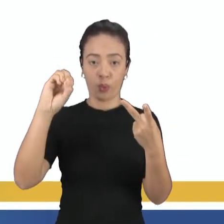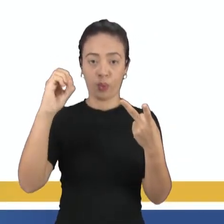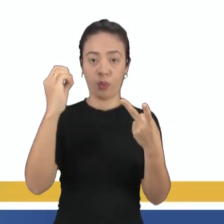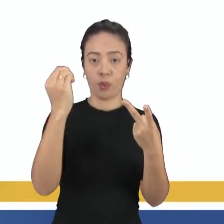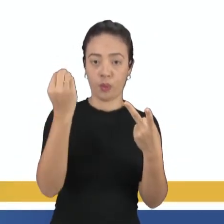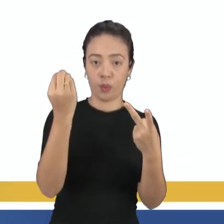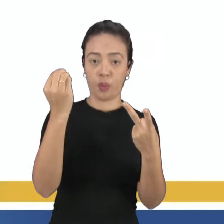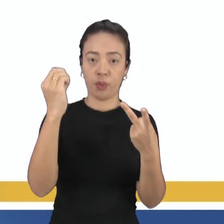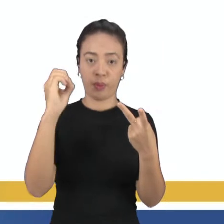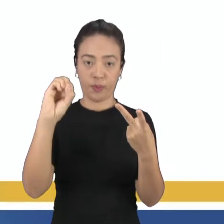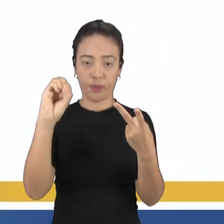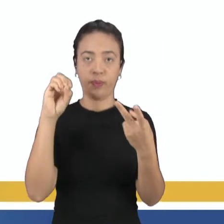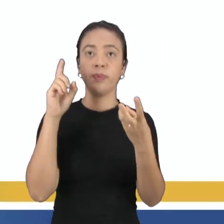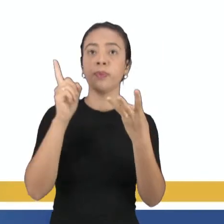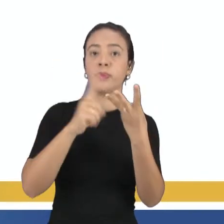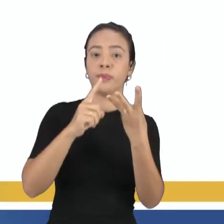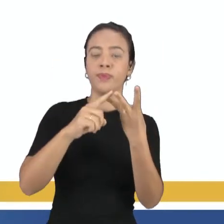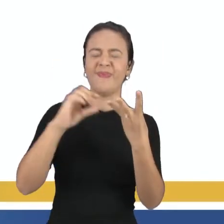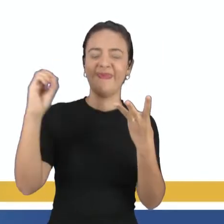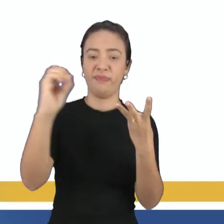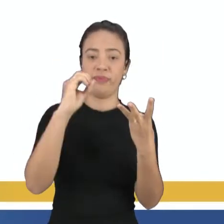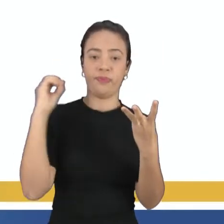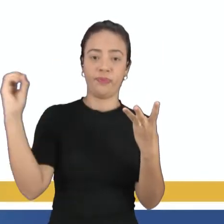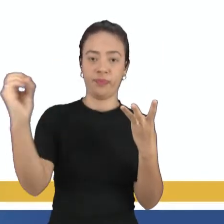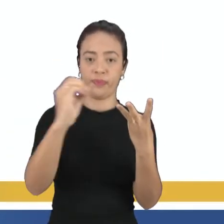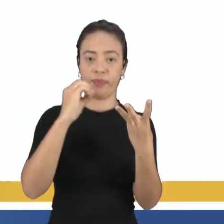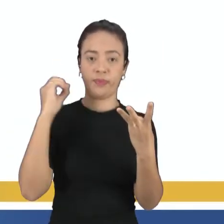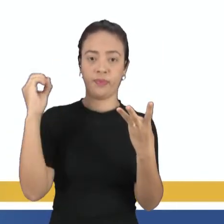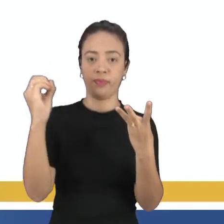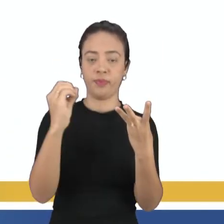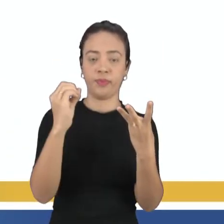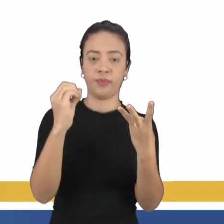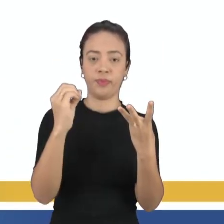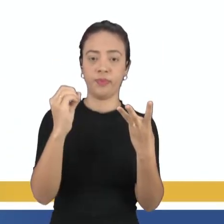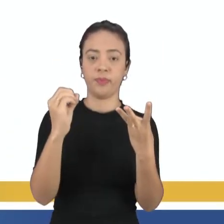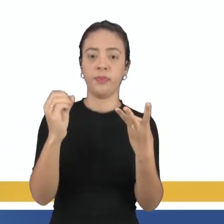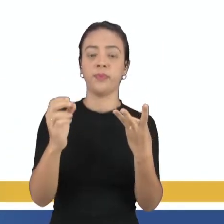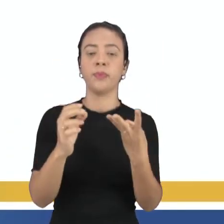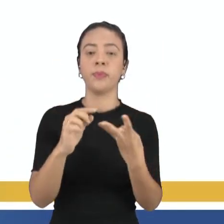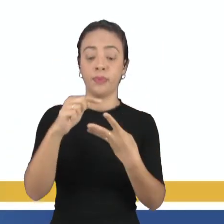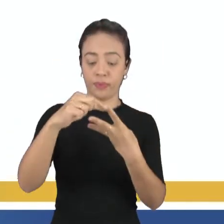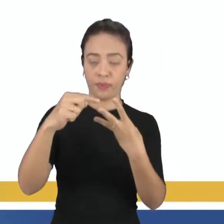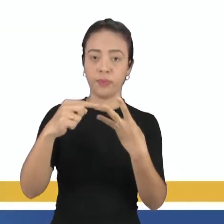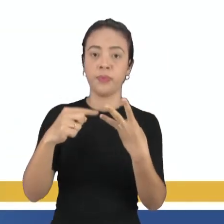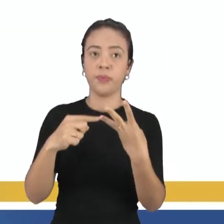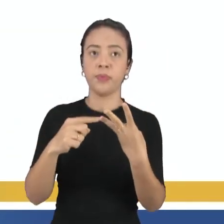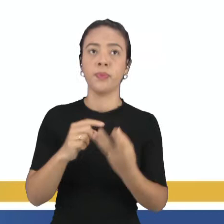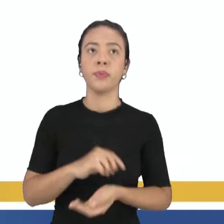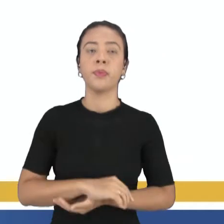rotação, né? Ou simetria de rotação, e translação, que é a simetria de translação.